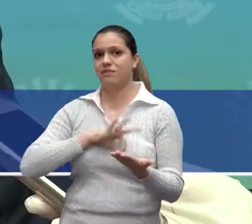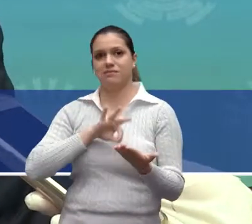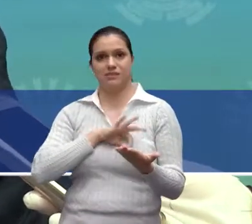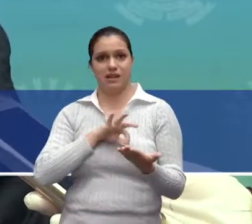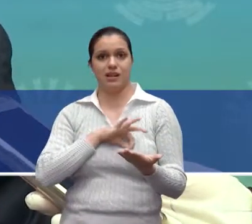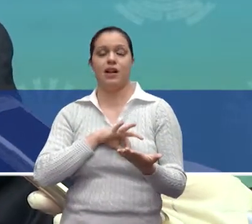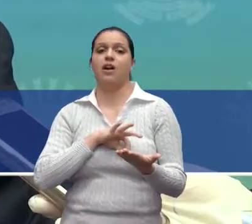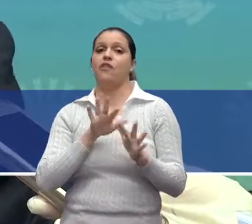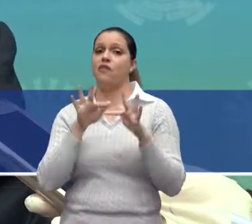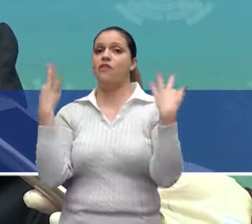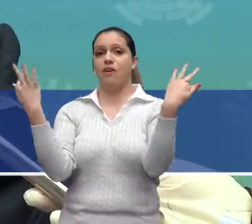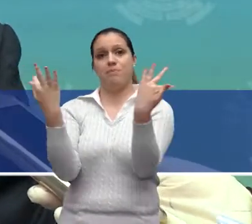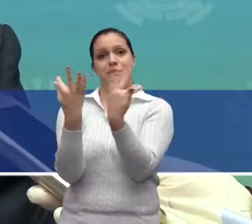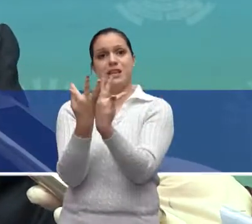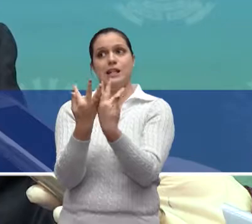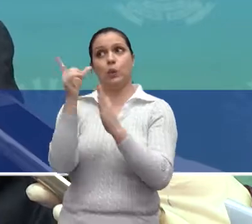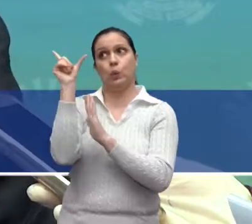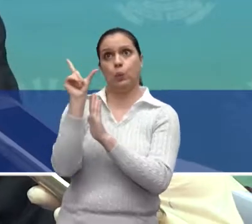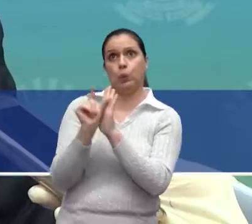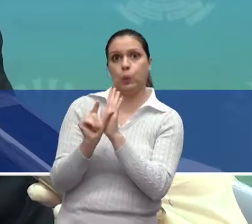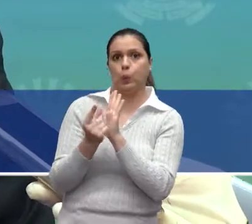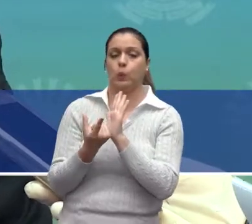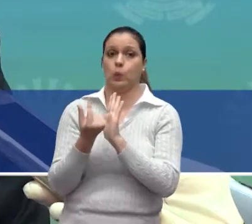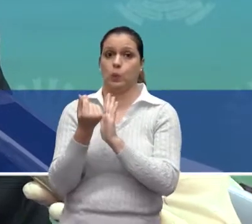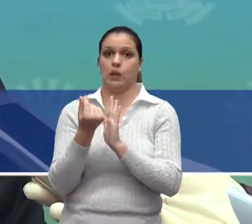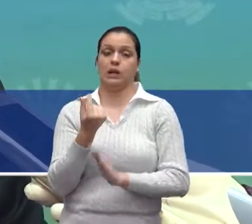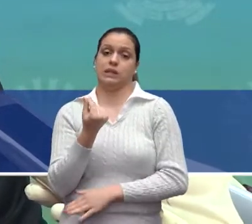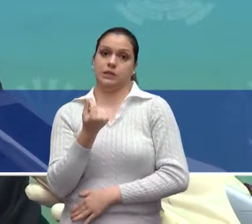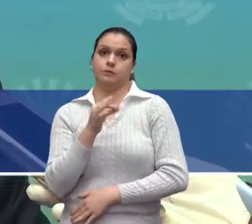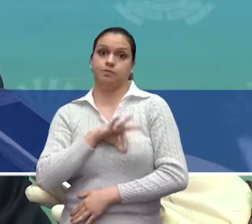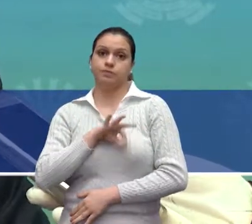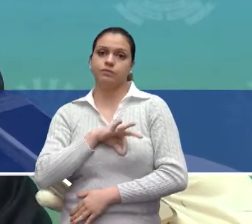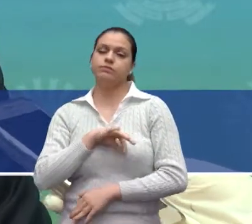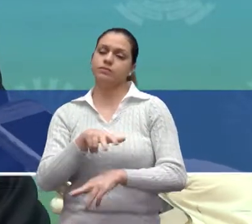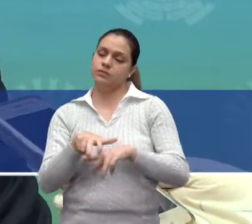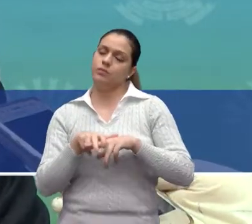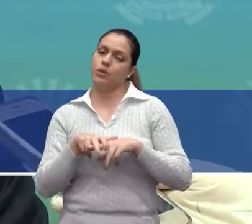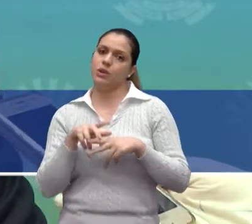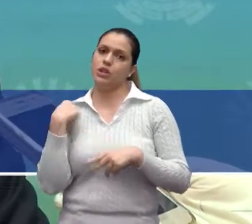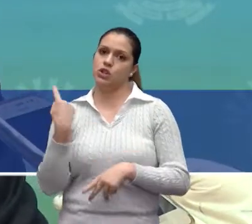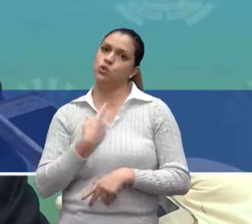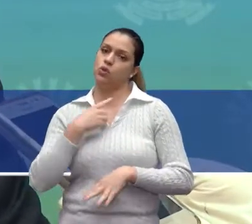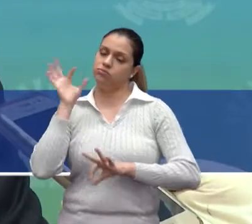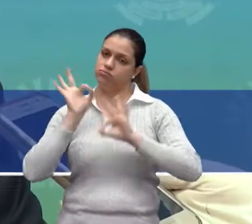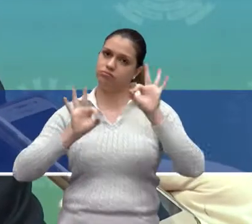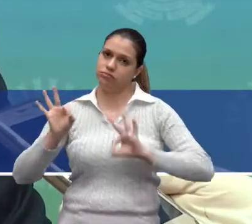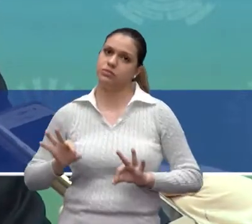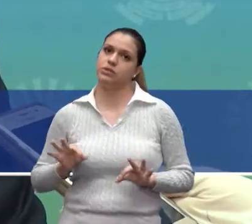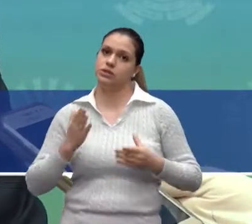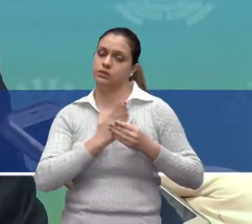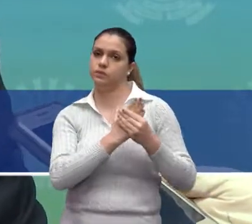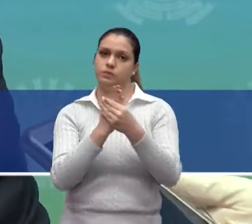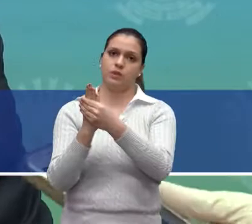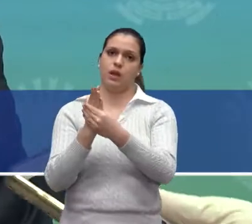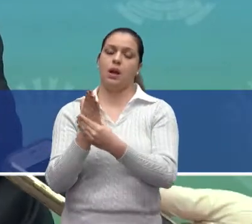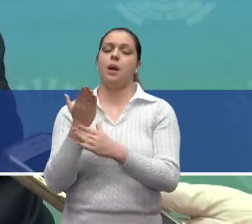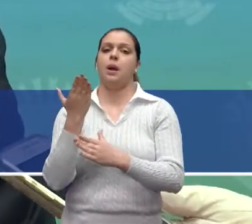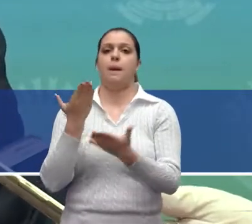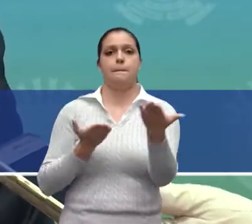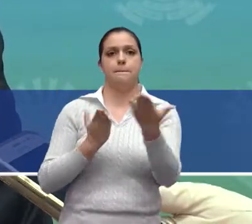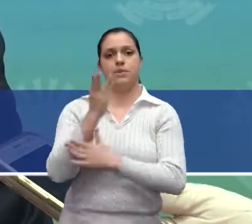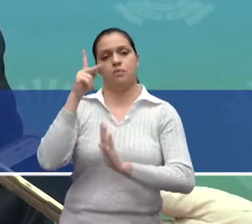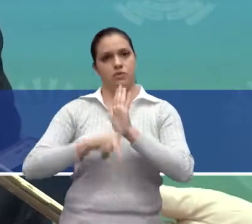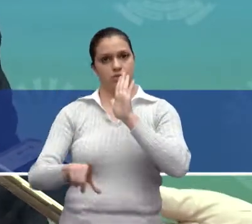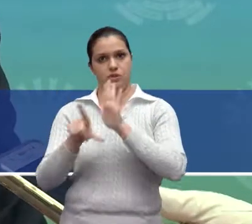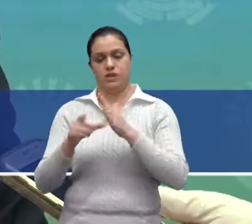público, teve percas salariais, teve uma perca familiar financeira, e obviamente que isso nos estimulou